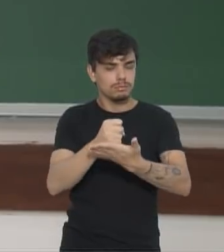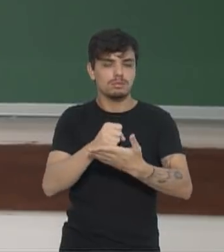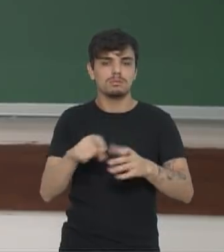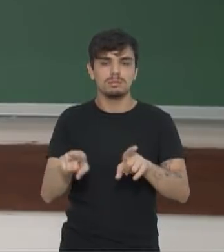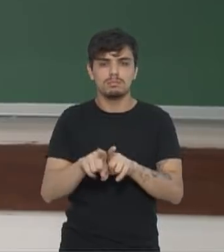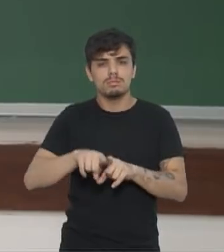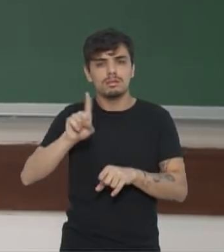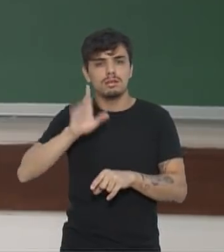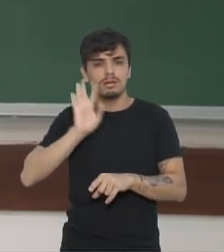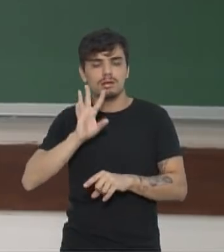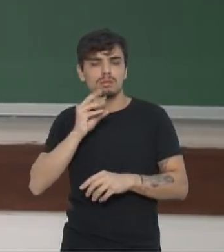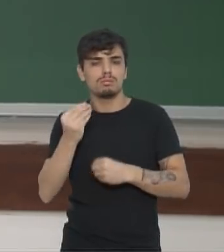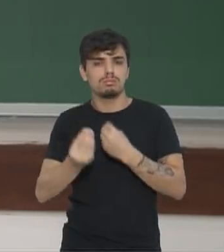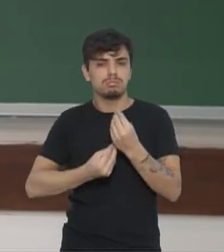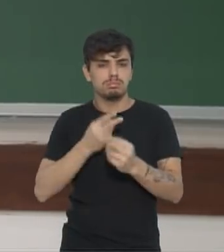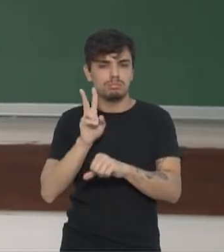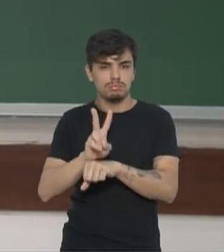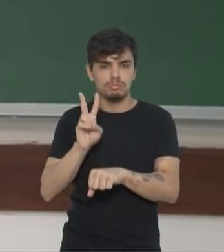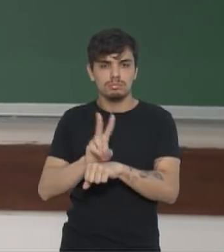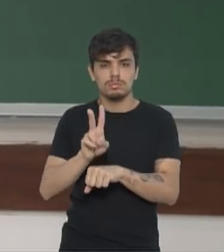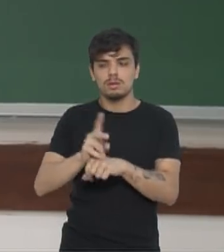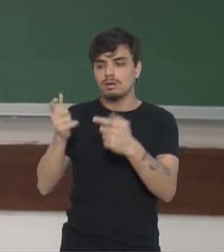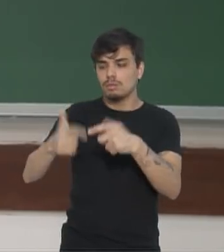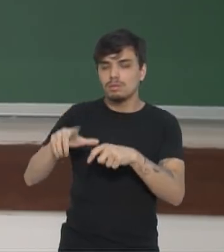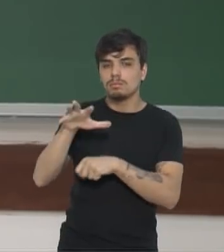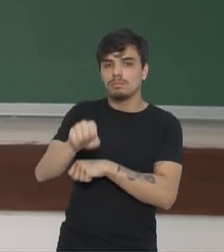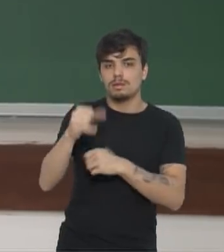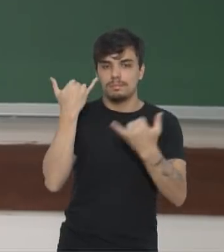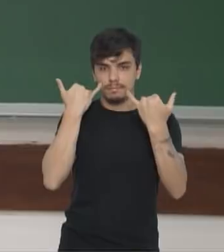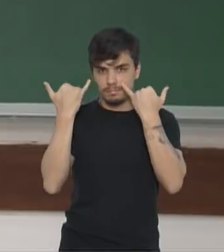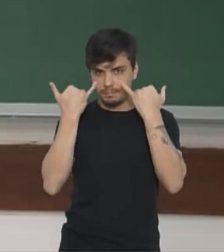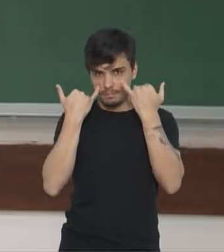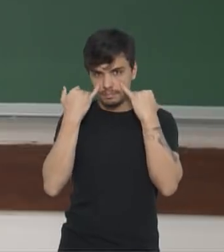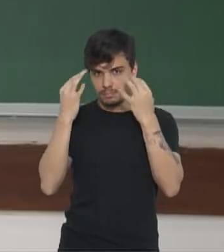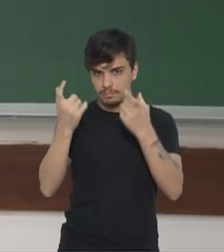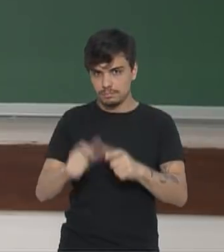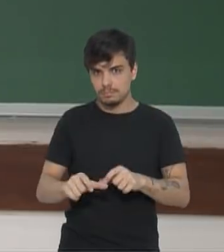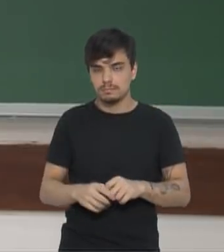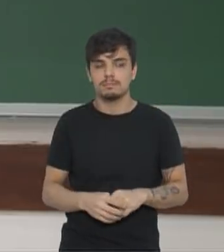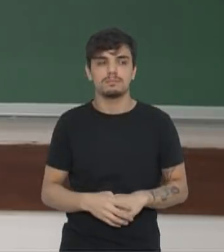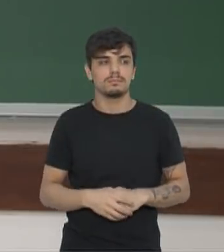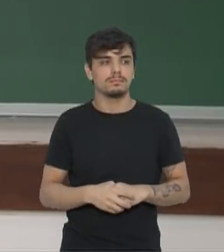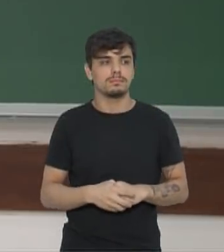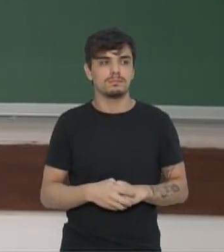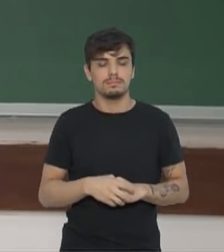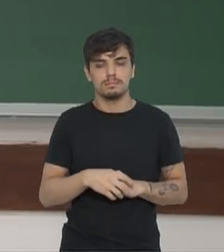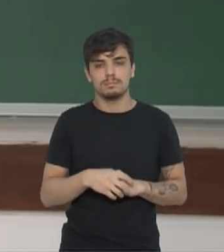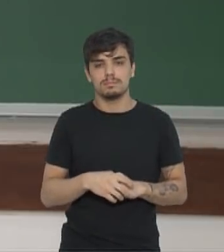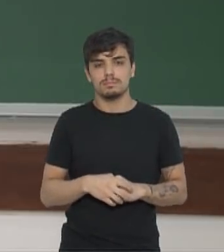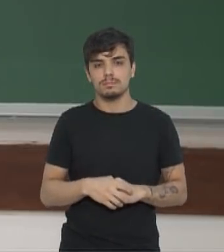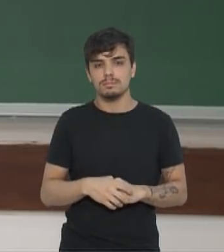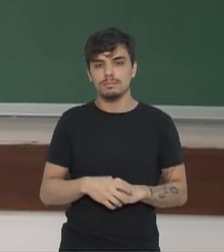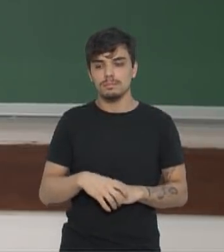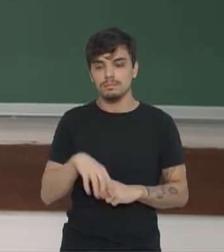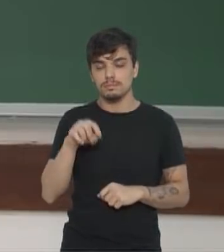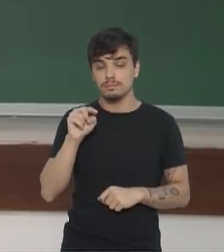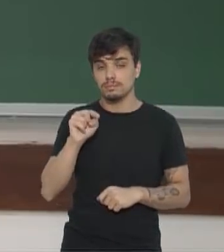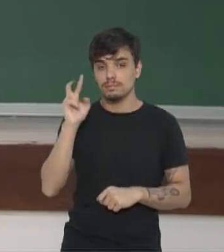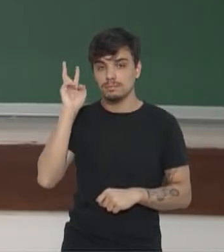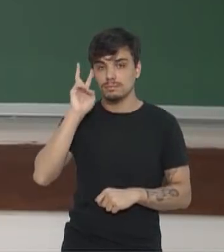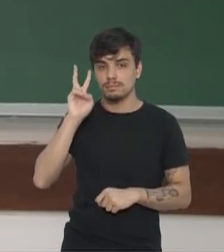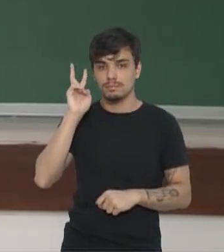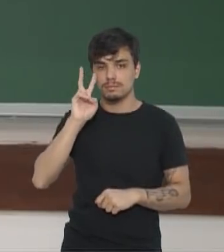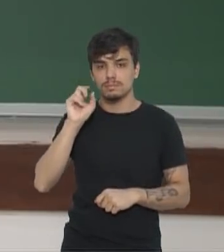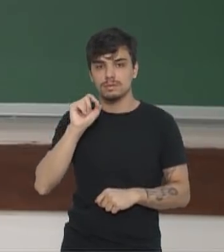esse cuidado com as fontes da onde nós tiramos informações, tudo bem? Nessa história, eu fazendo